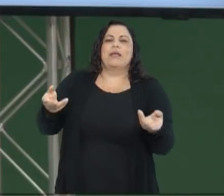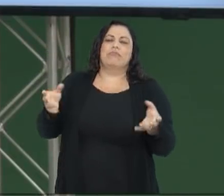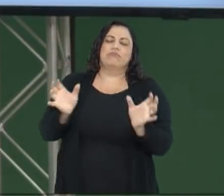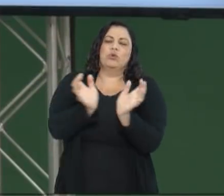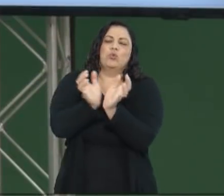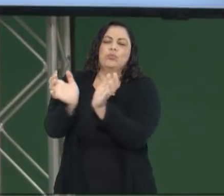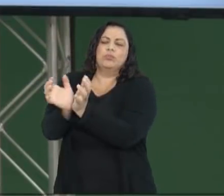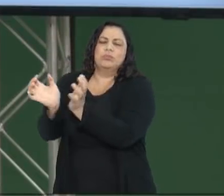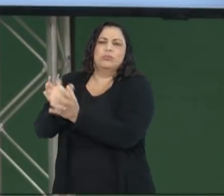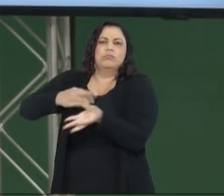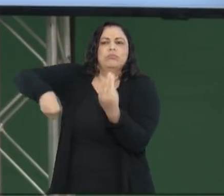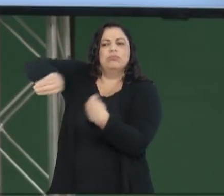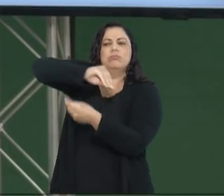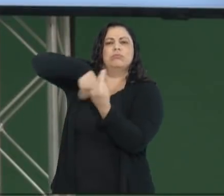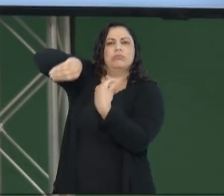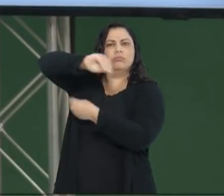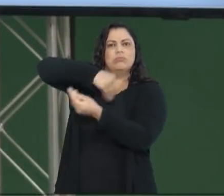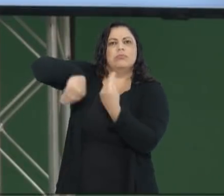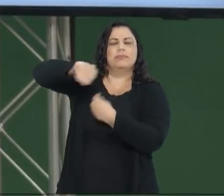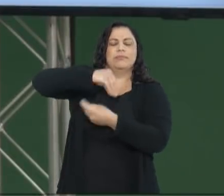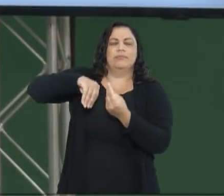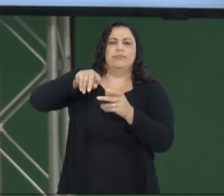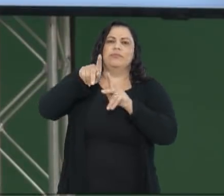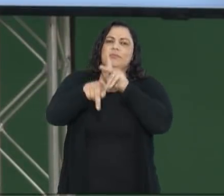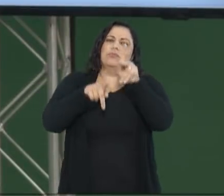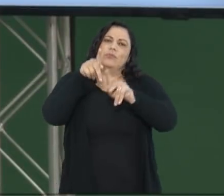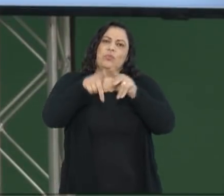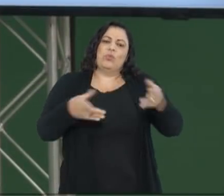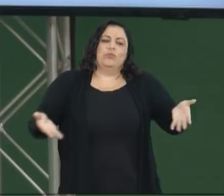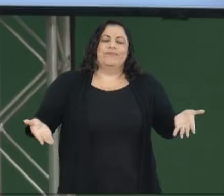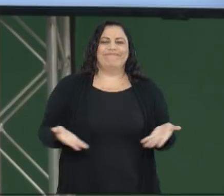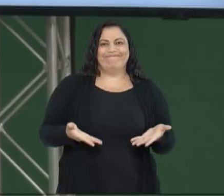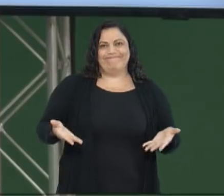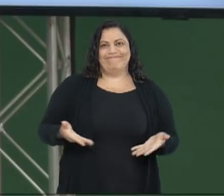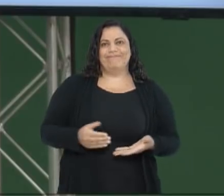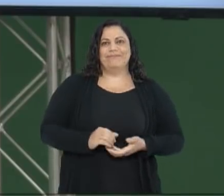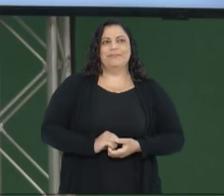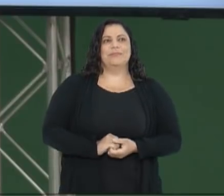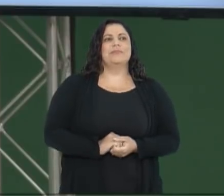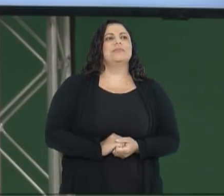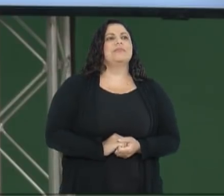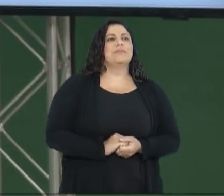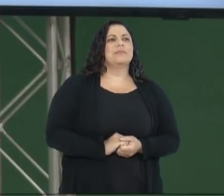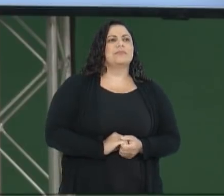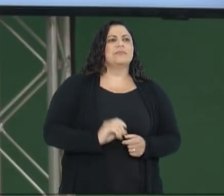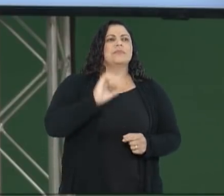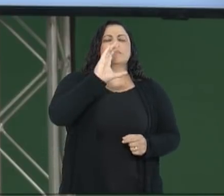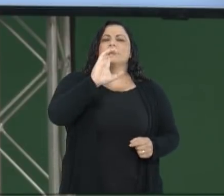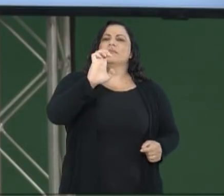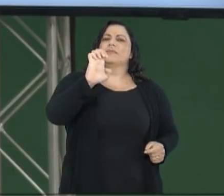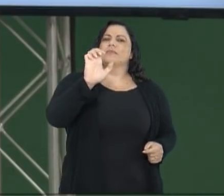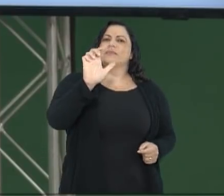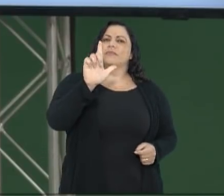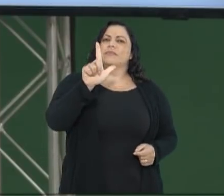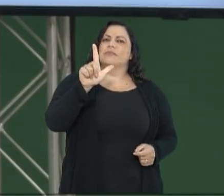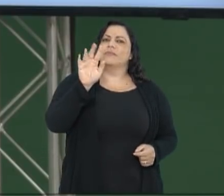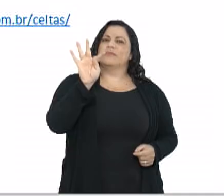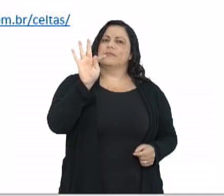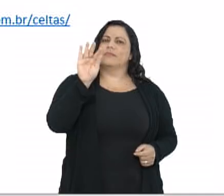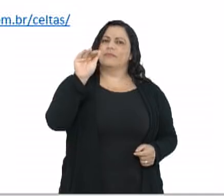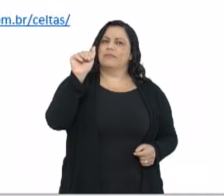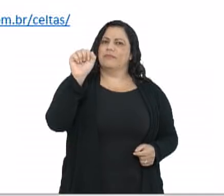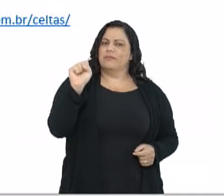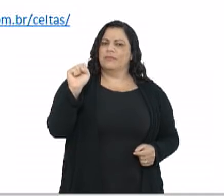a cultura europeia e os povos europeus atuais. E os celtas, então? Trouxe até um mapa ali para mostrar a